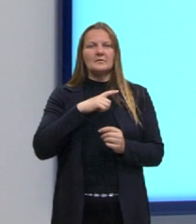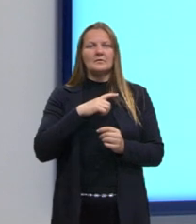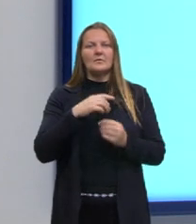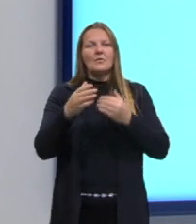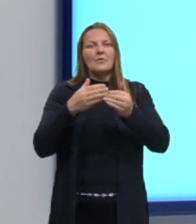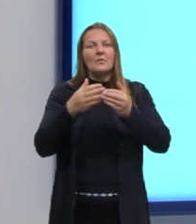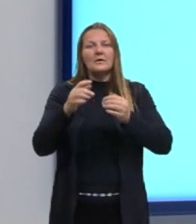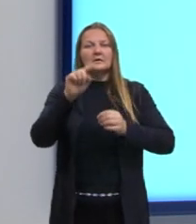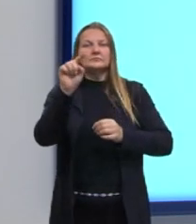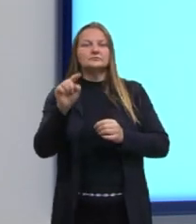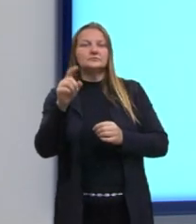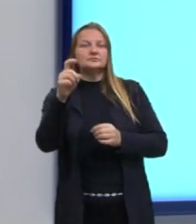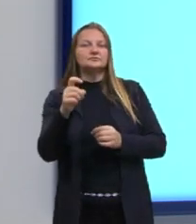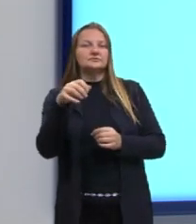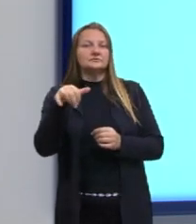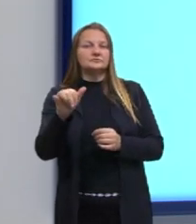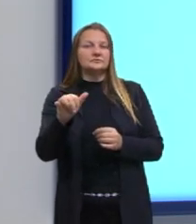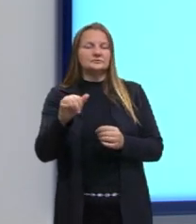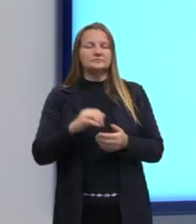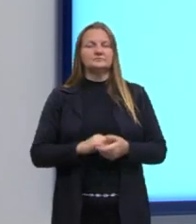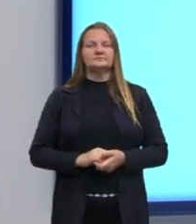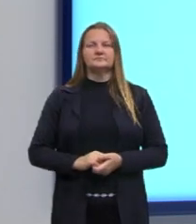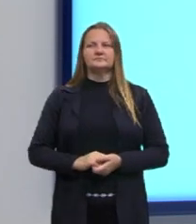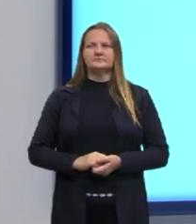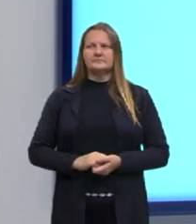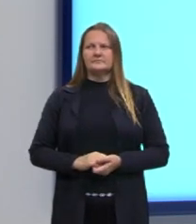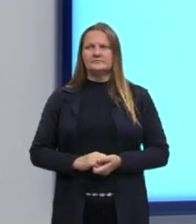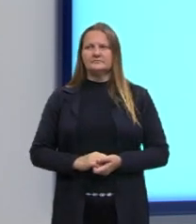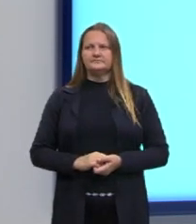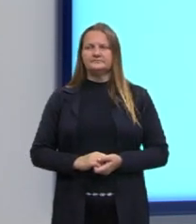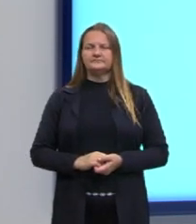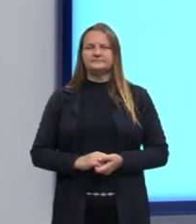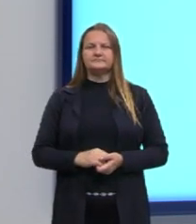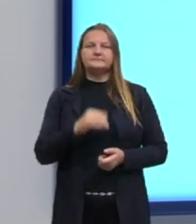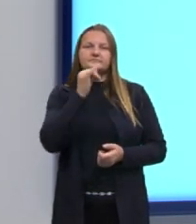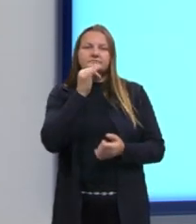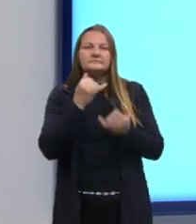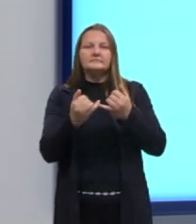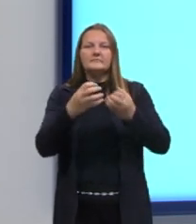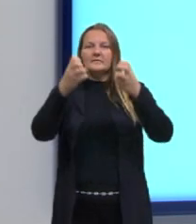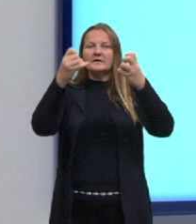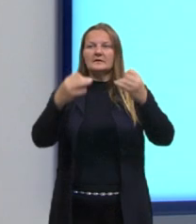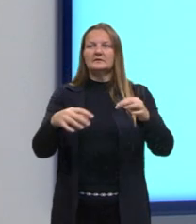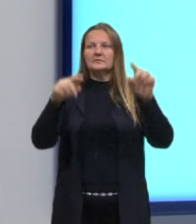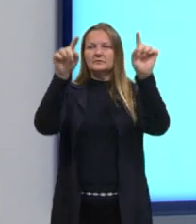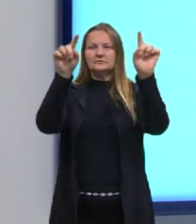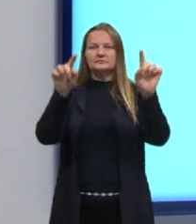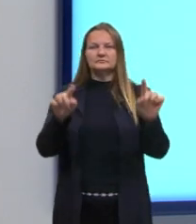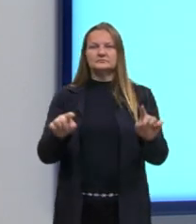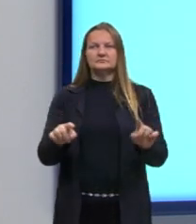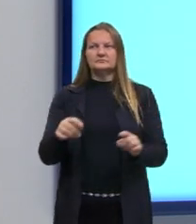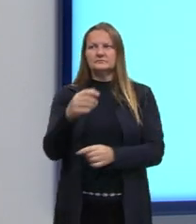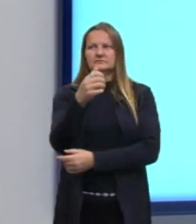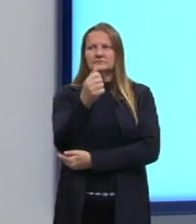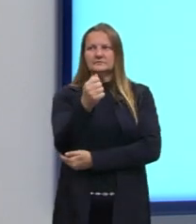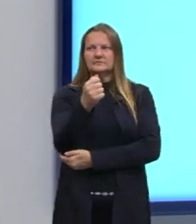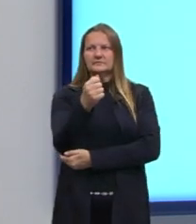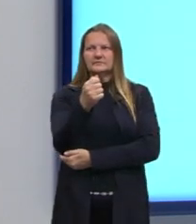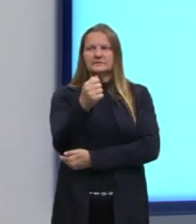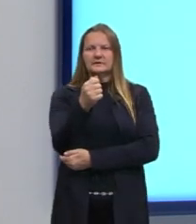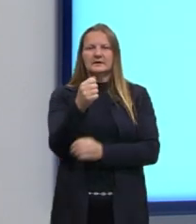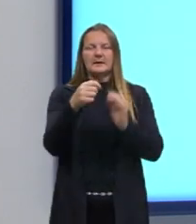ponto Qualquer x e y tá no nosso exemplo então nós temos que o ponto A é tem